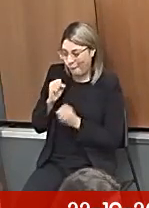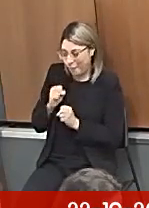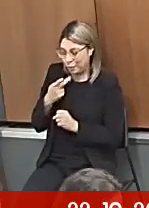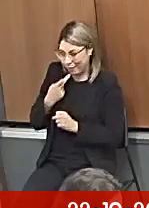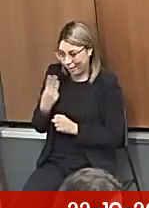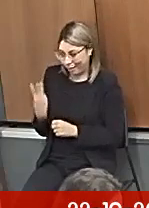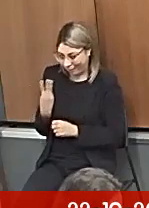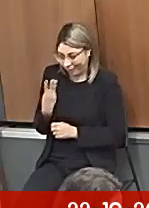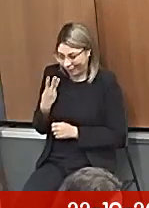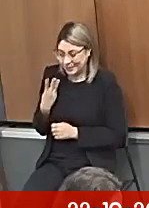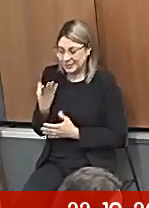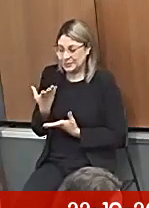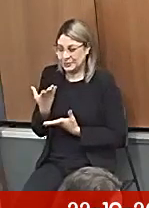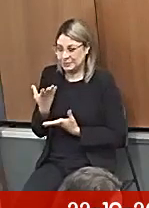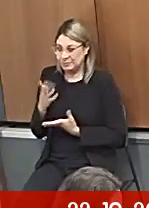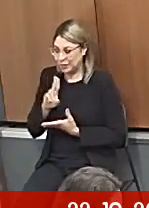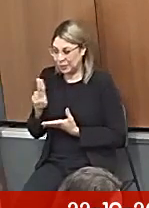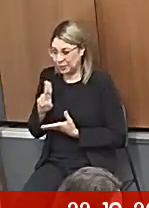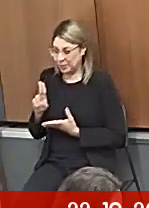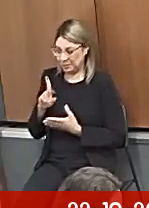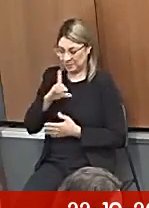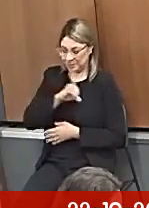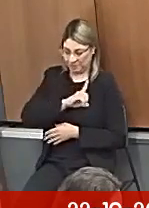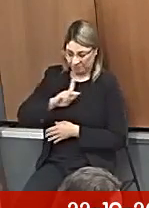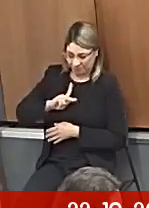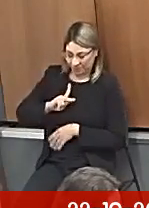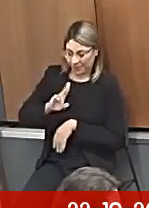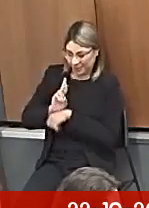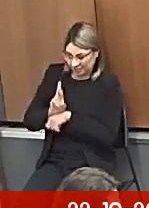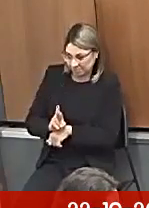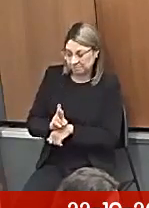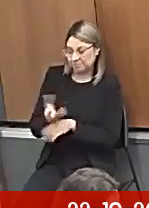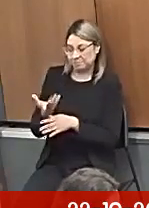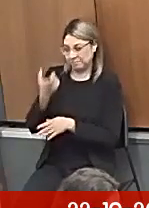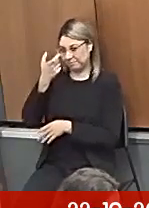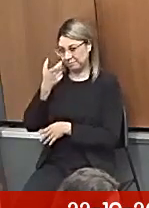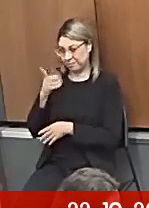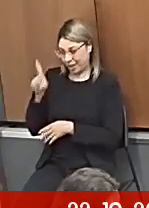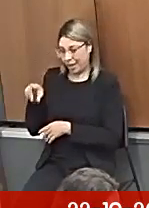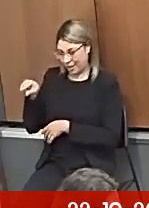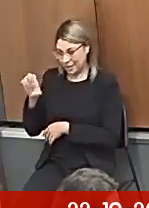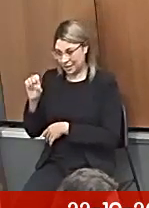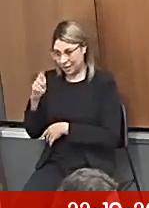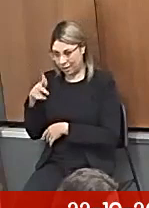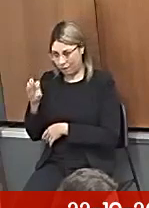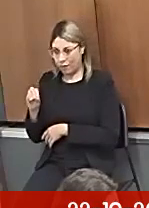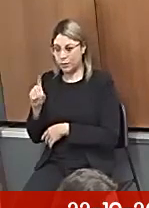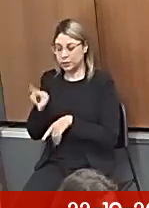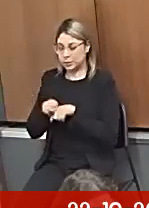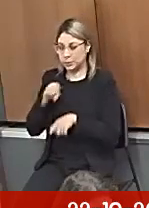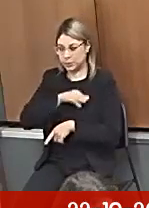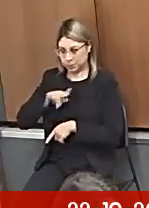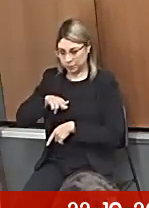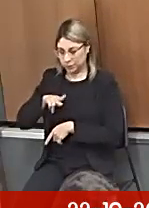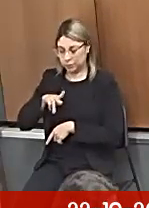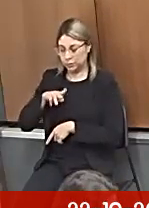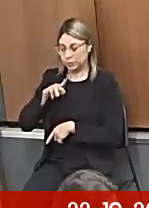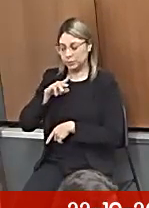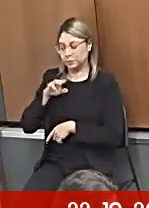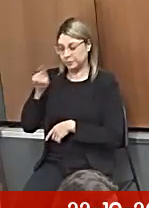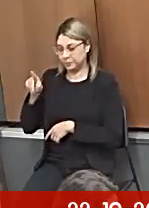poder pronunciar, tanto em nome da Defensoria, que está sendo representada aqui pelo doutor Estevam, tanto do Ministério Público da doutora